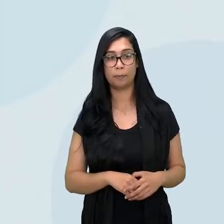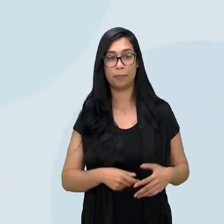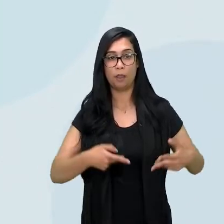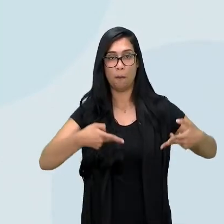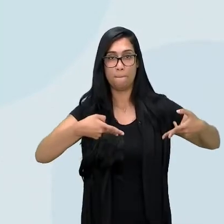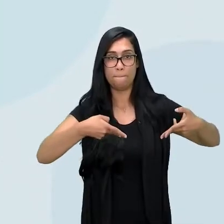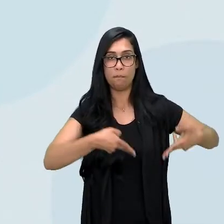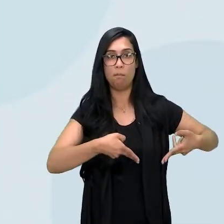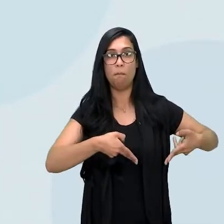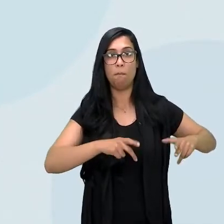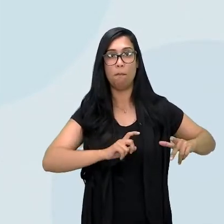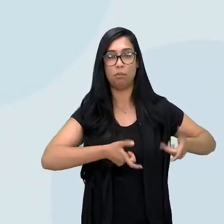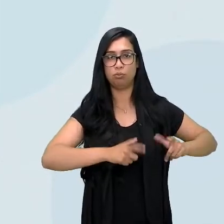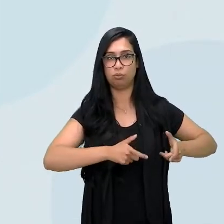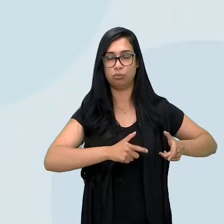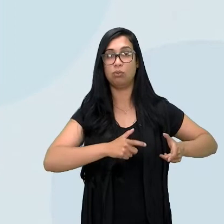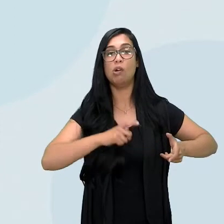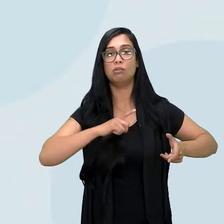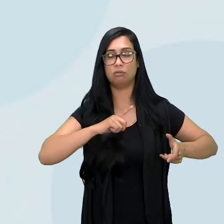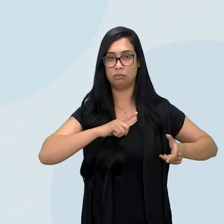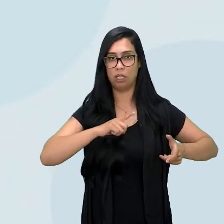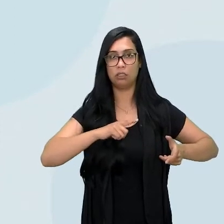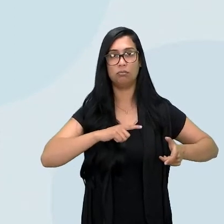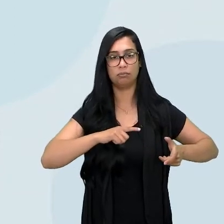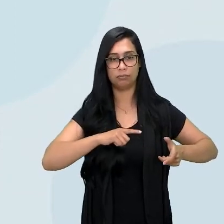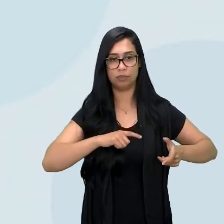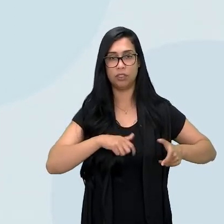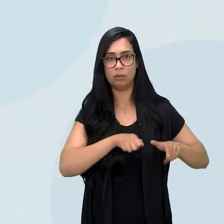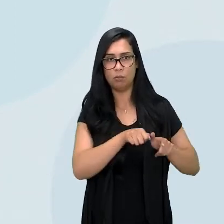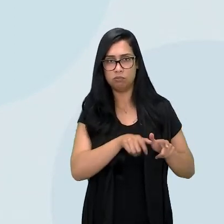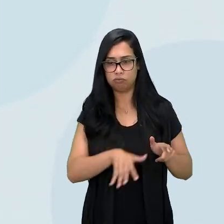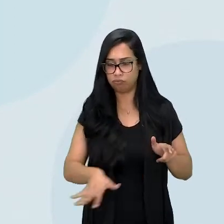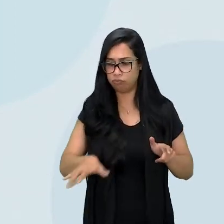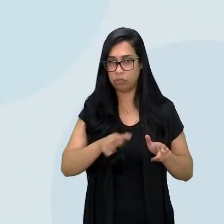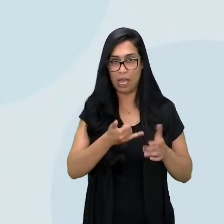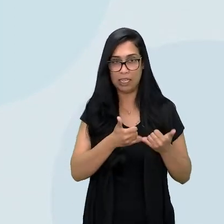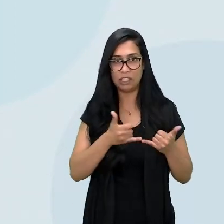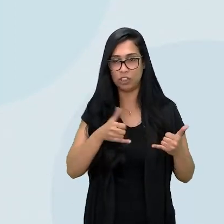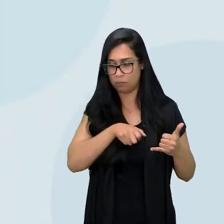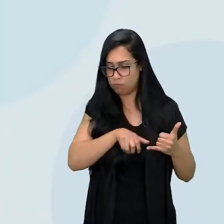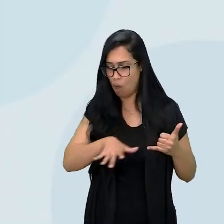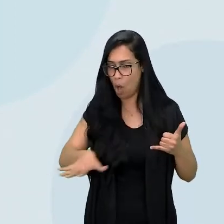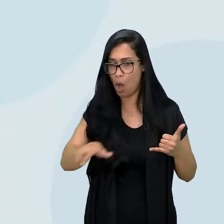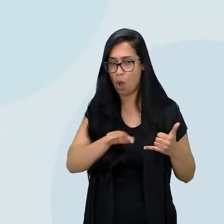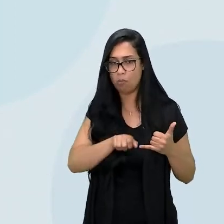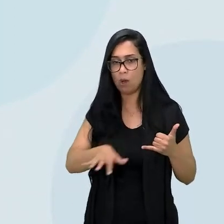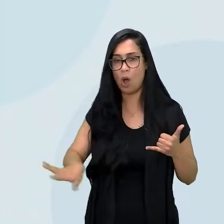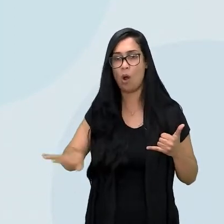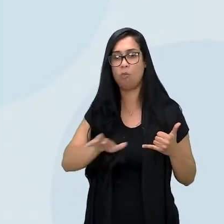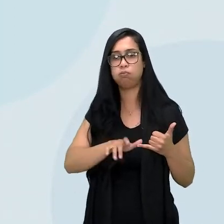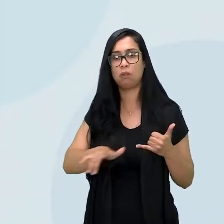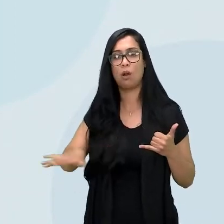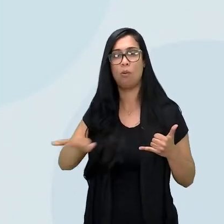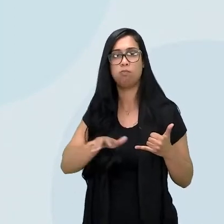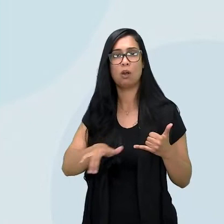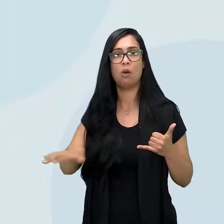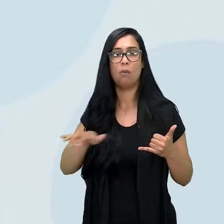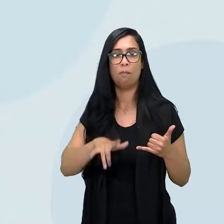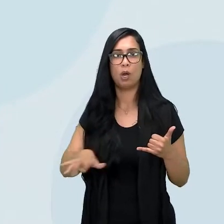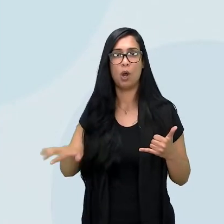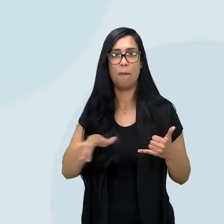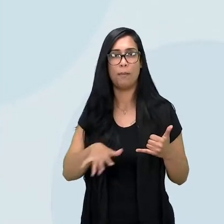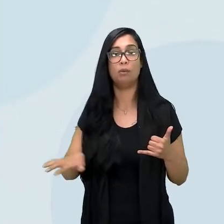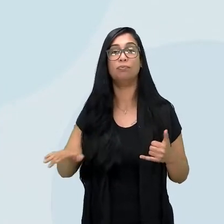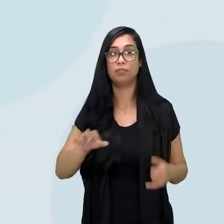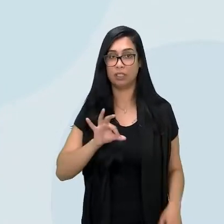uma ponta a gente tem a saída do elétron e na outra ponta a chegada do elétron. Então é um circuito fechado, né? Que tem um interruptor, né? Que